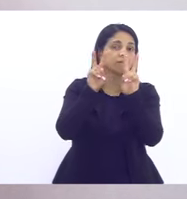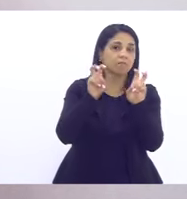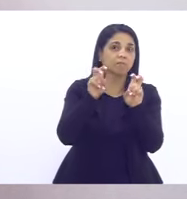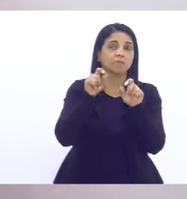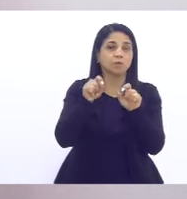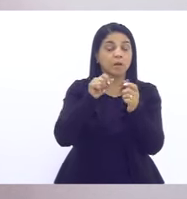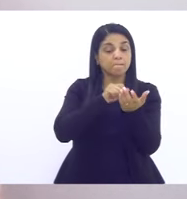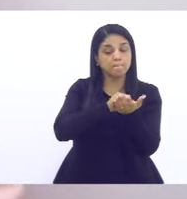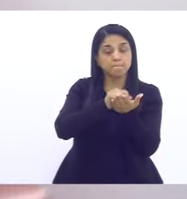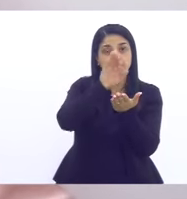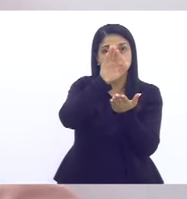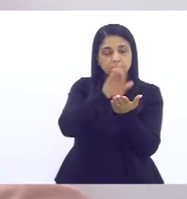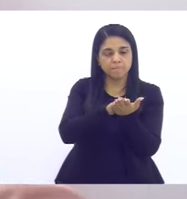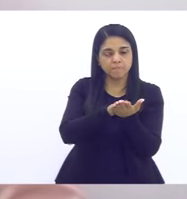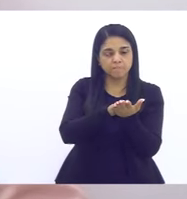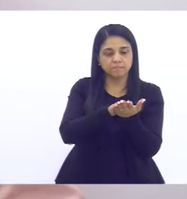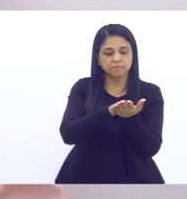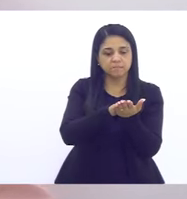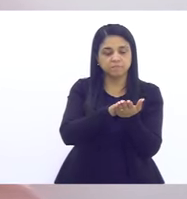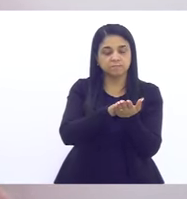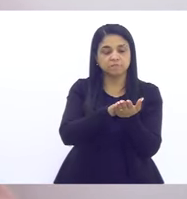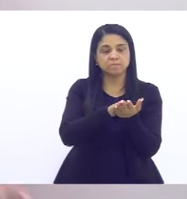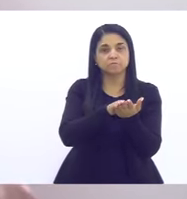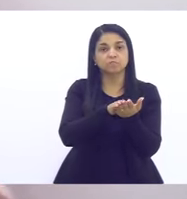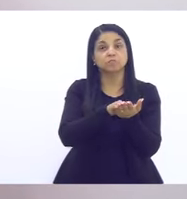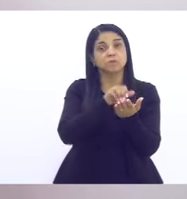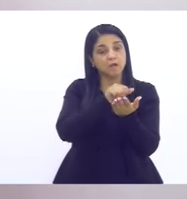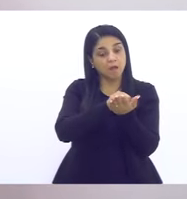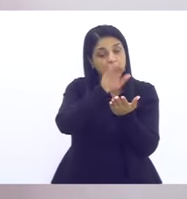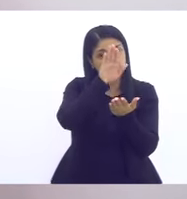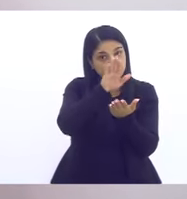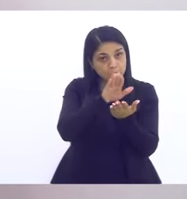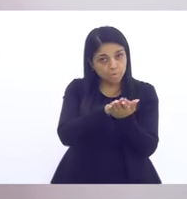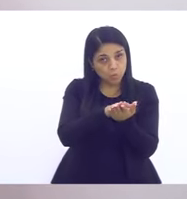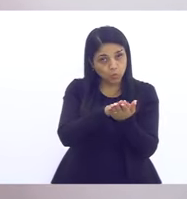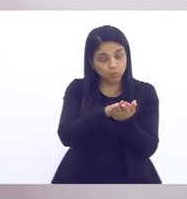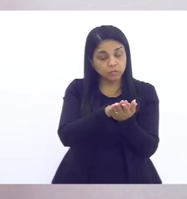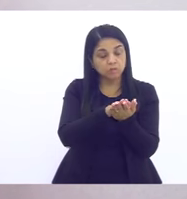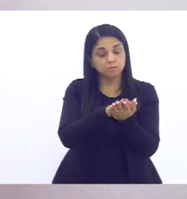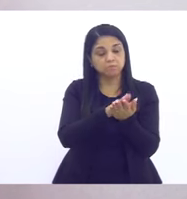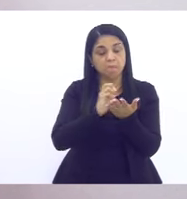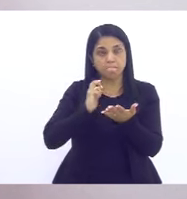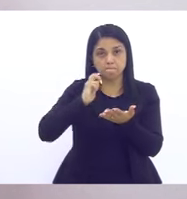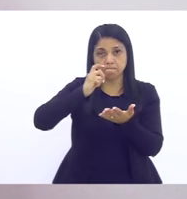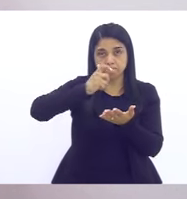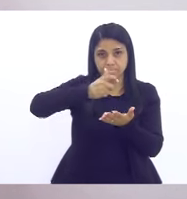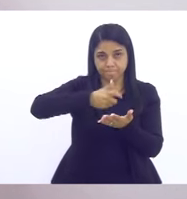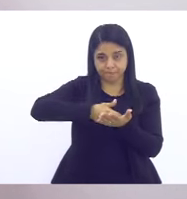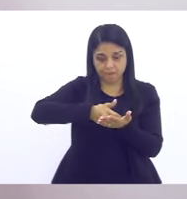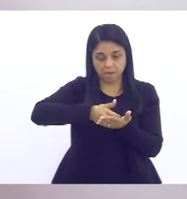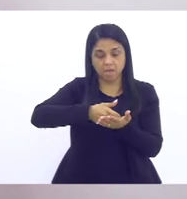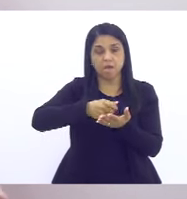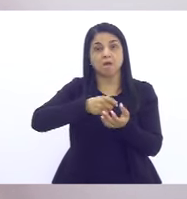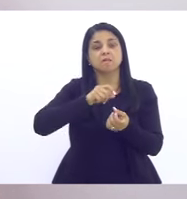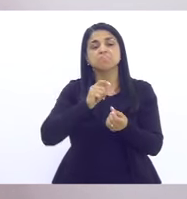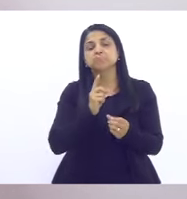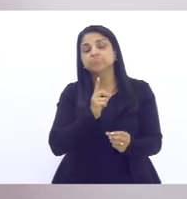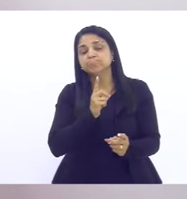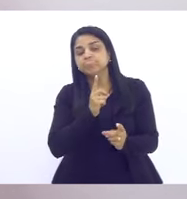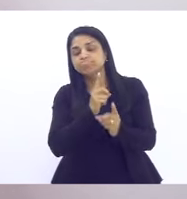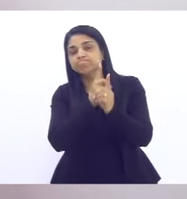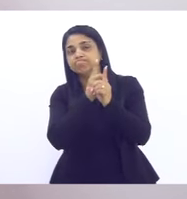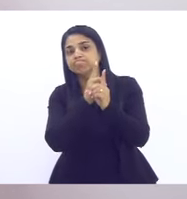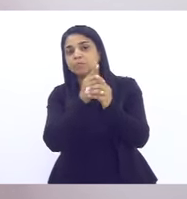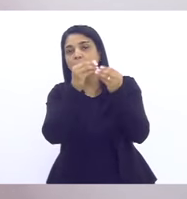né? Melhor dizendo, a aplicação de uma multa indenizatória, caso seja identificado, né,